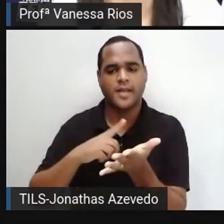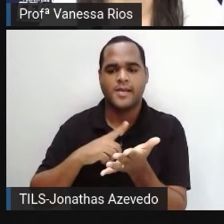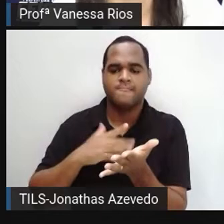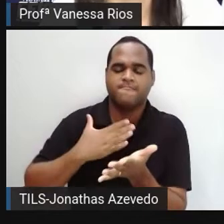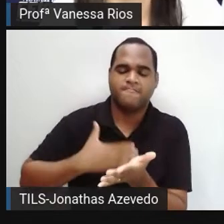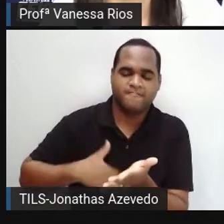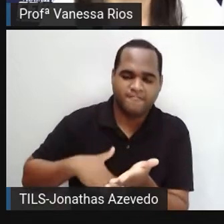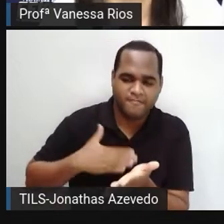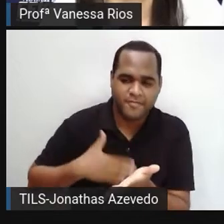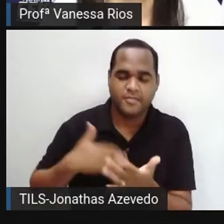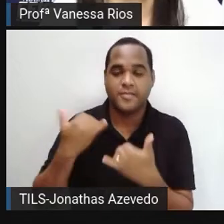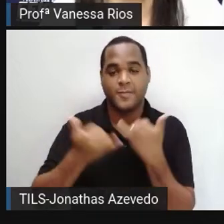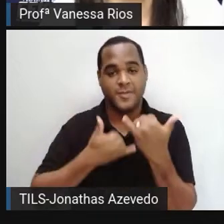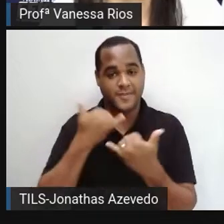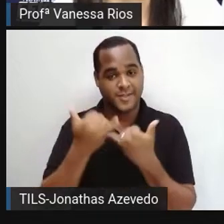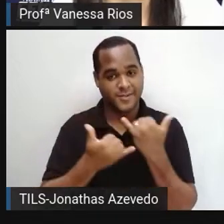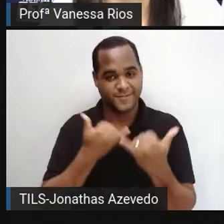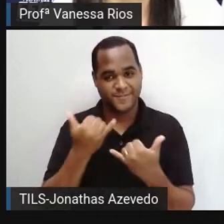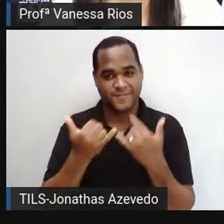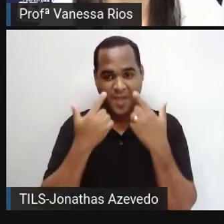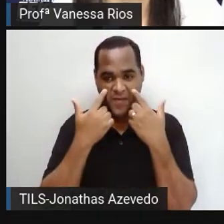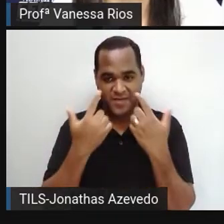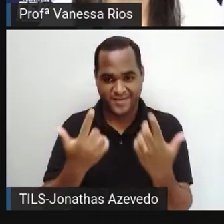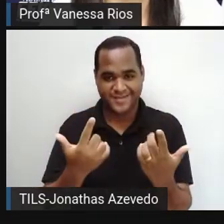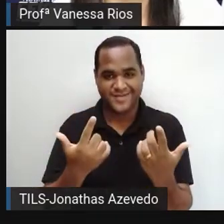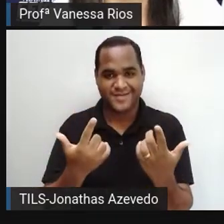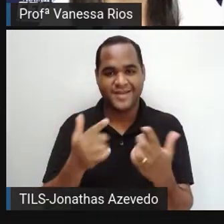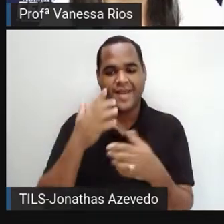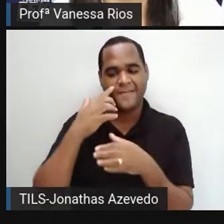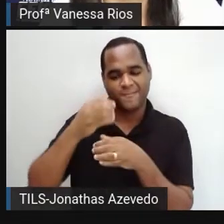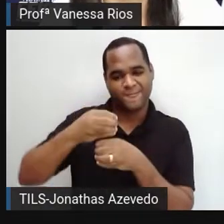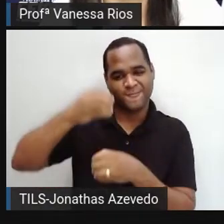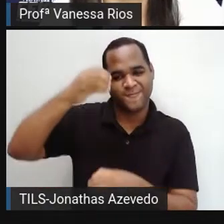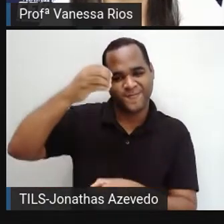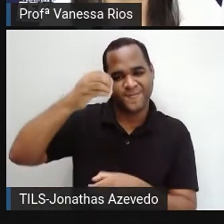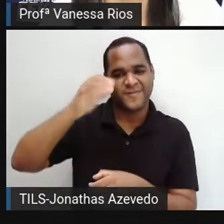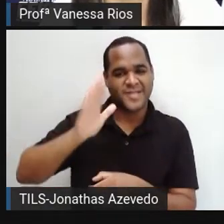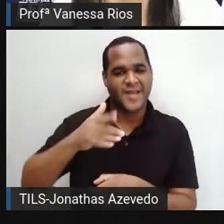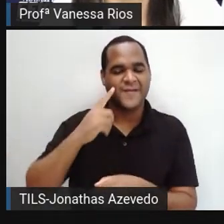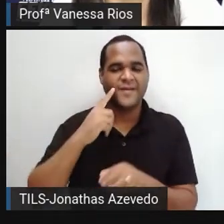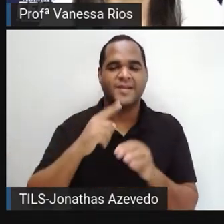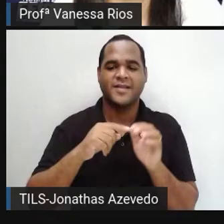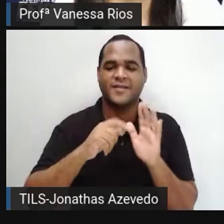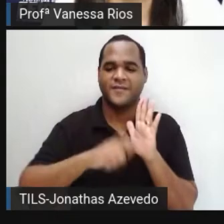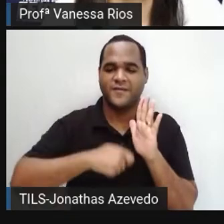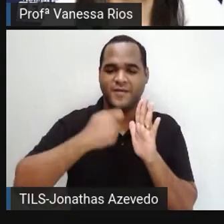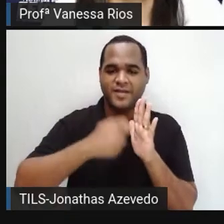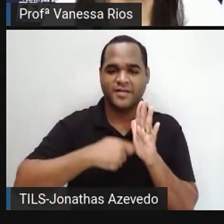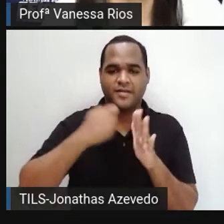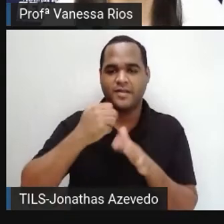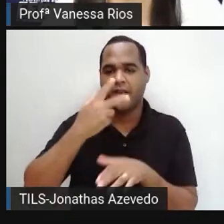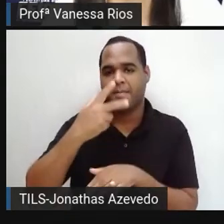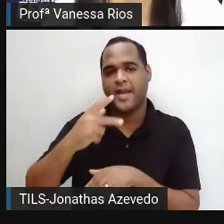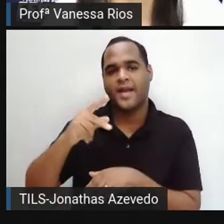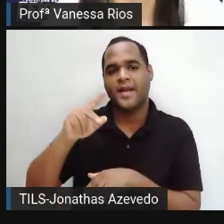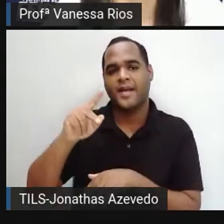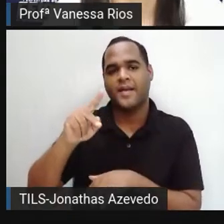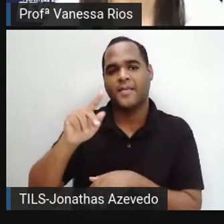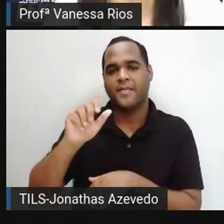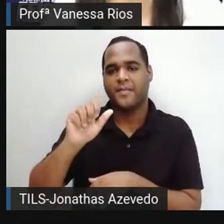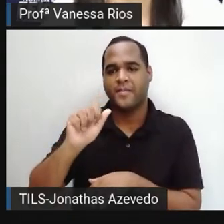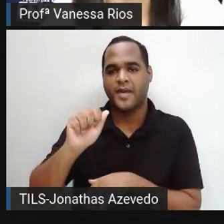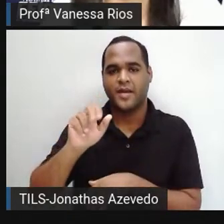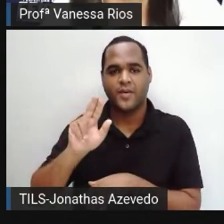prazer, de diversão. Esse instrumento que a prova vai mostrar o vídeo agora se chama pau de chuva, e aí